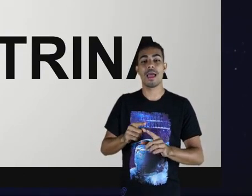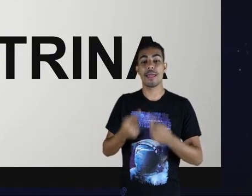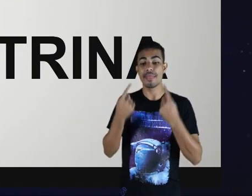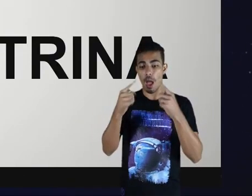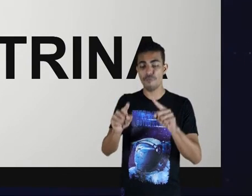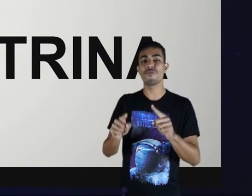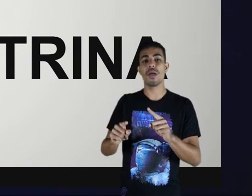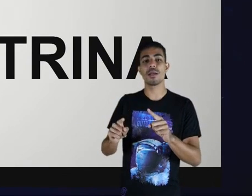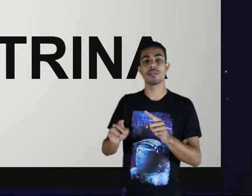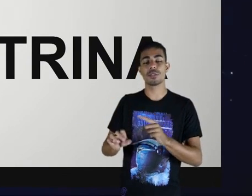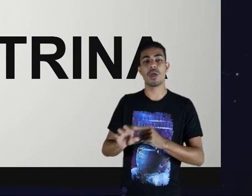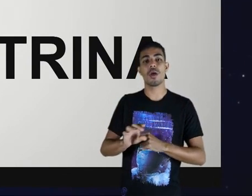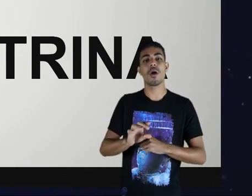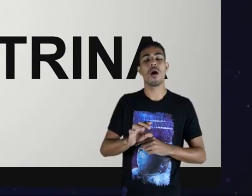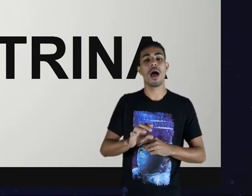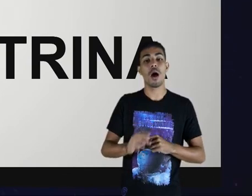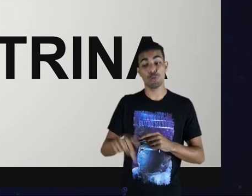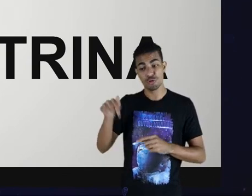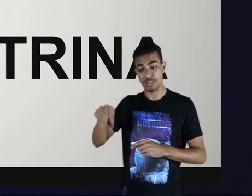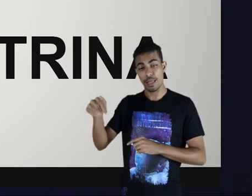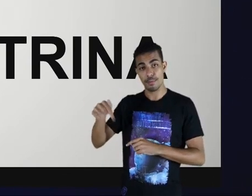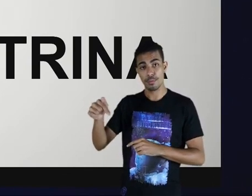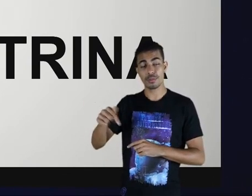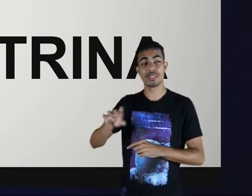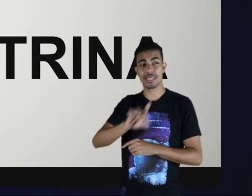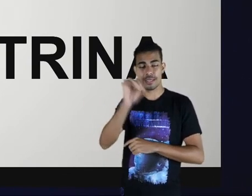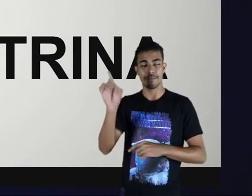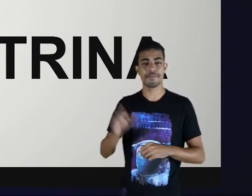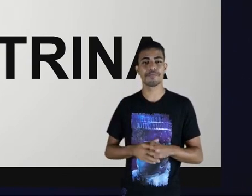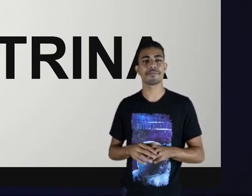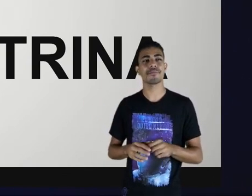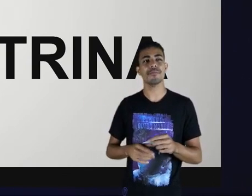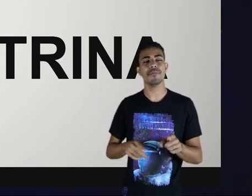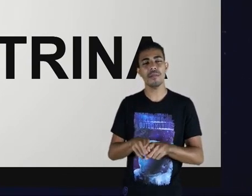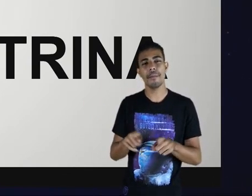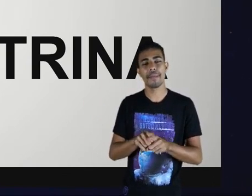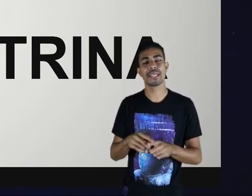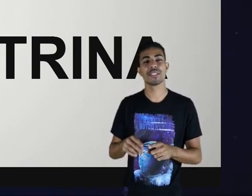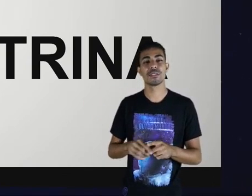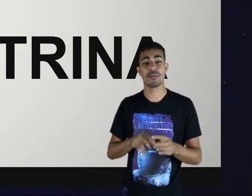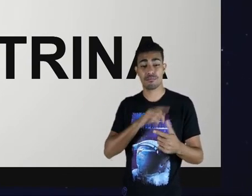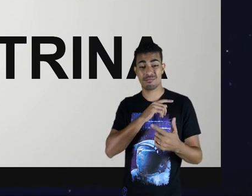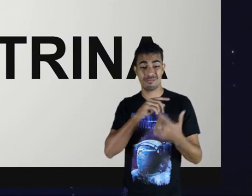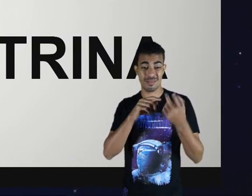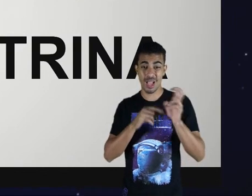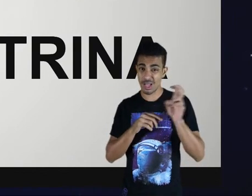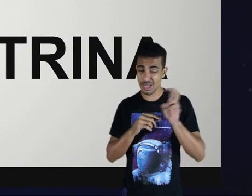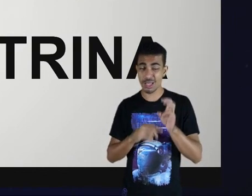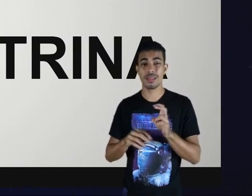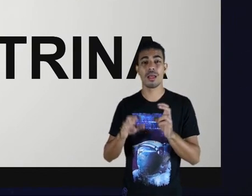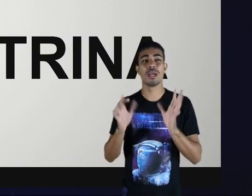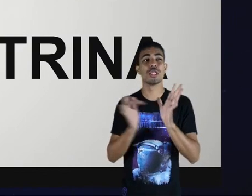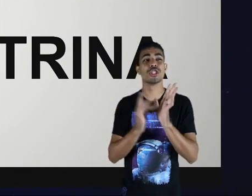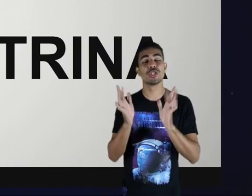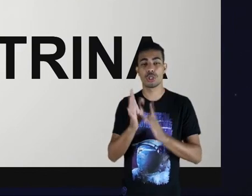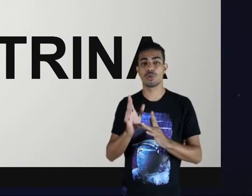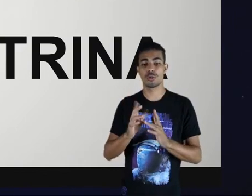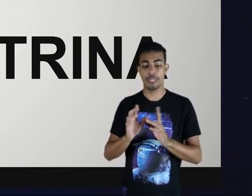a doutrina. Como se está mudando as coisas. Muitas vezes se fala em Jesus como